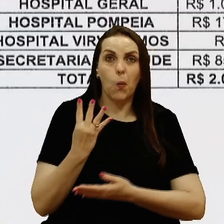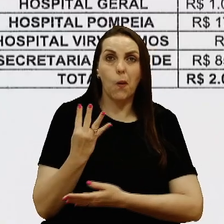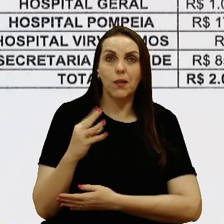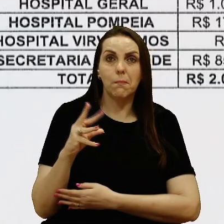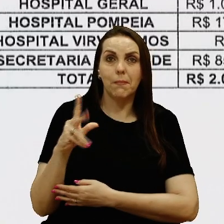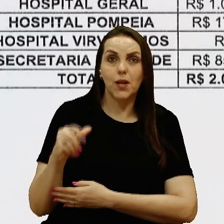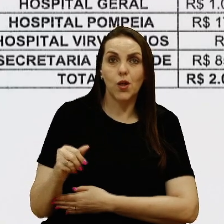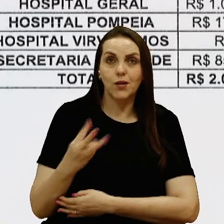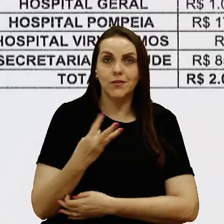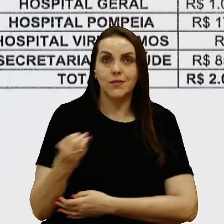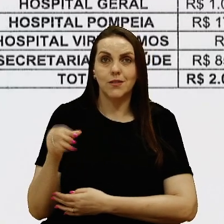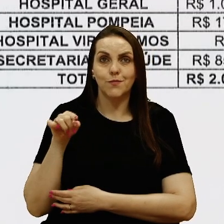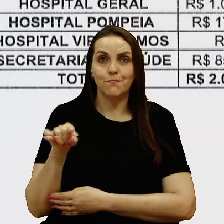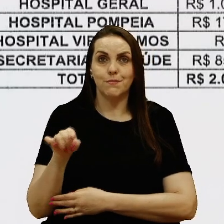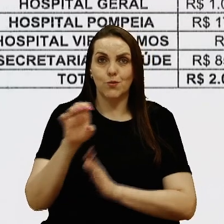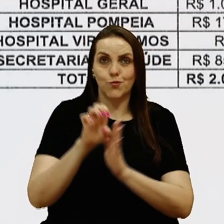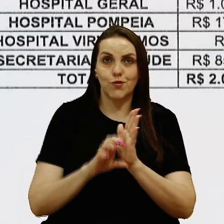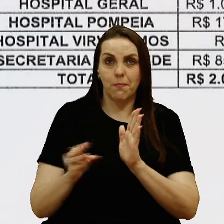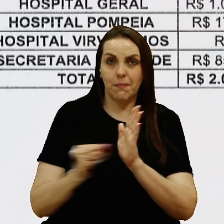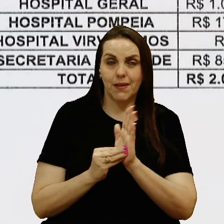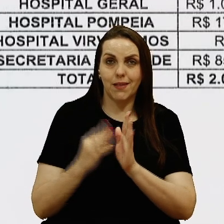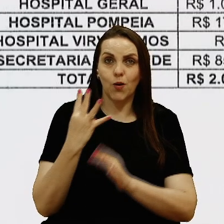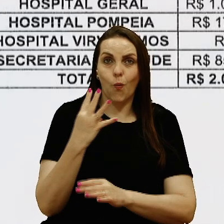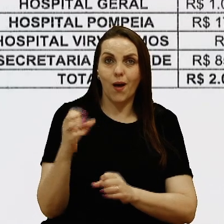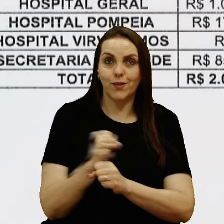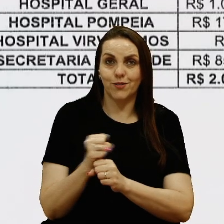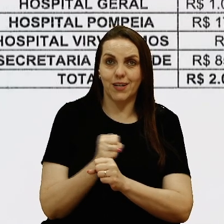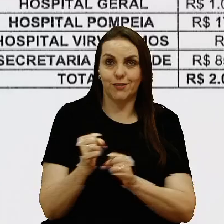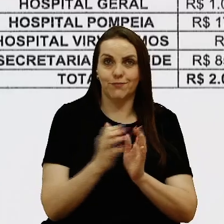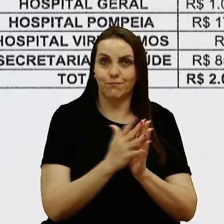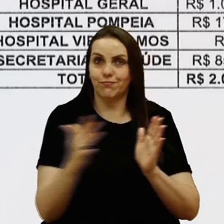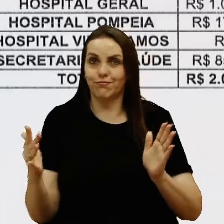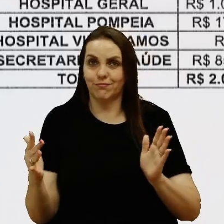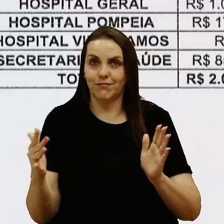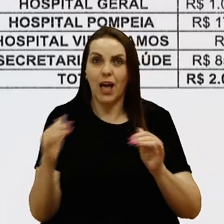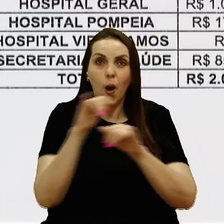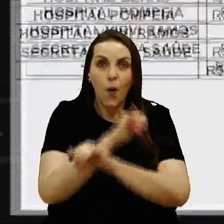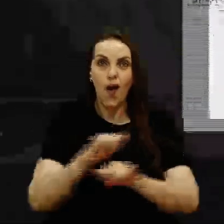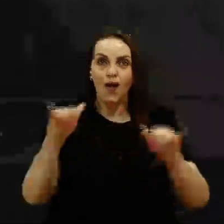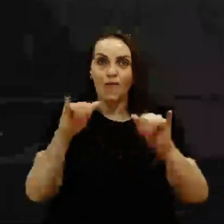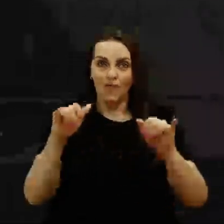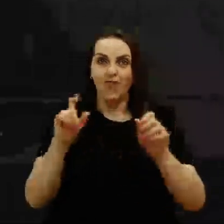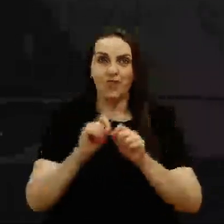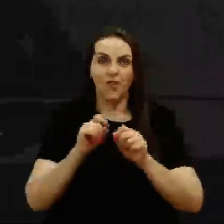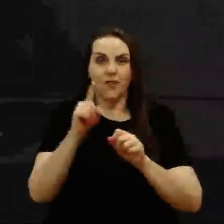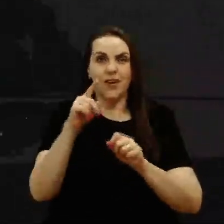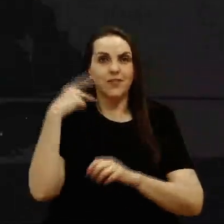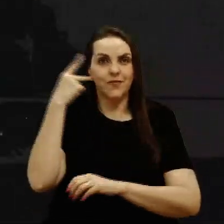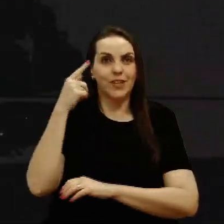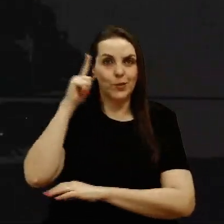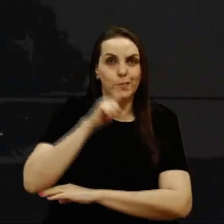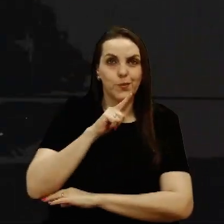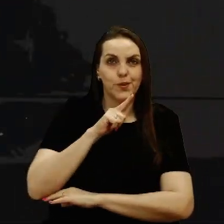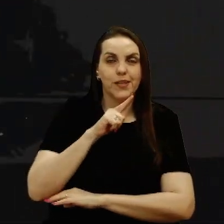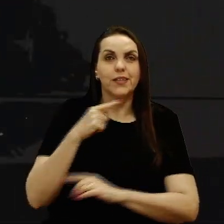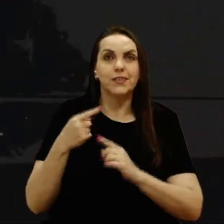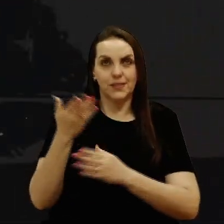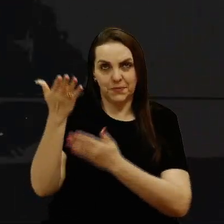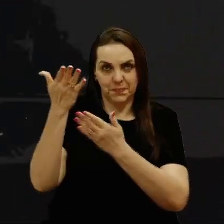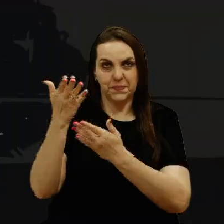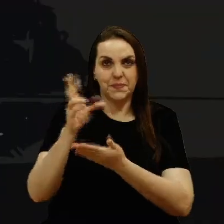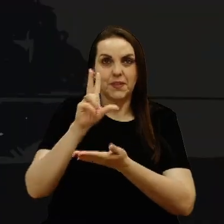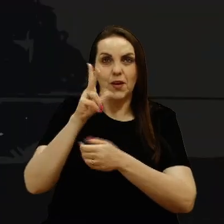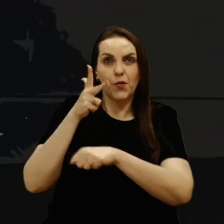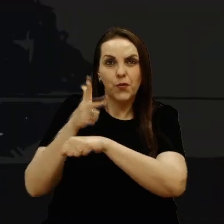emendas parlamentares nos 4 anos. Isso é um alerta que eu faço, o vereador Lucas Carinhato, né, o senhor que grava vídeo em frente ao